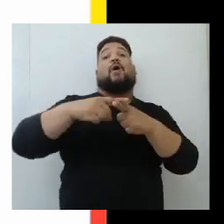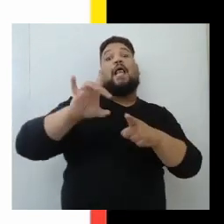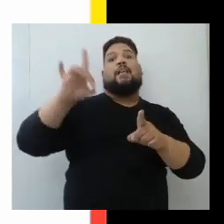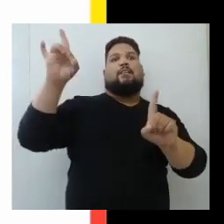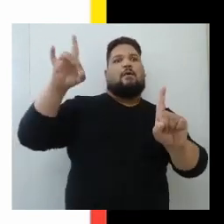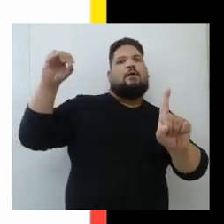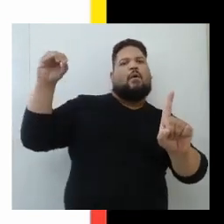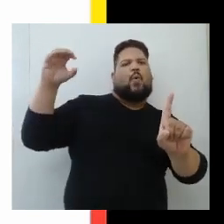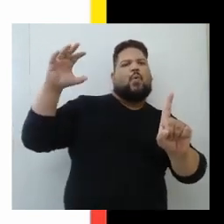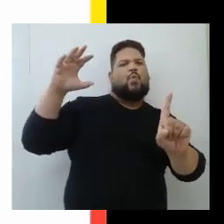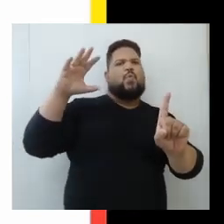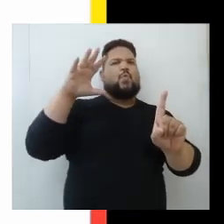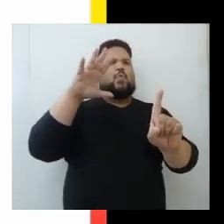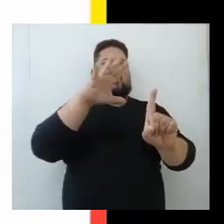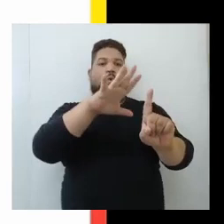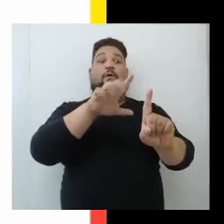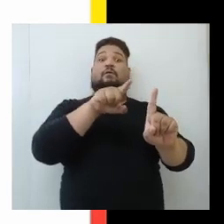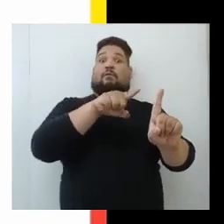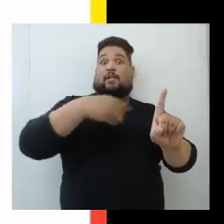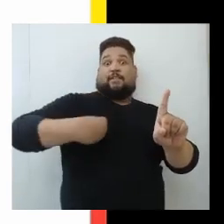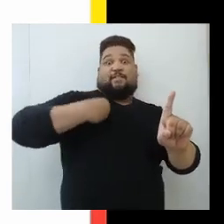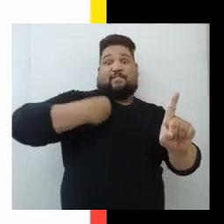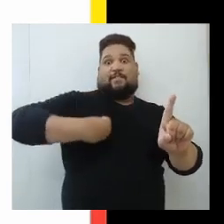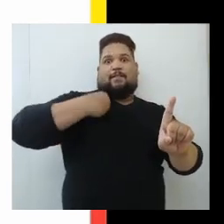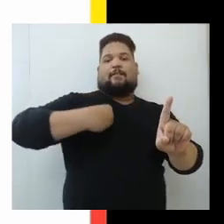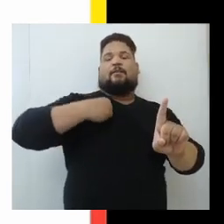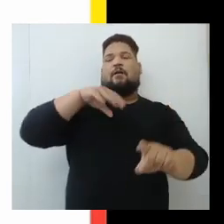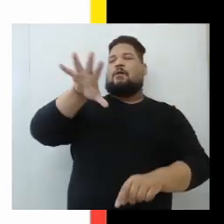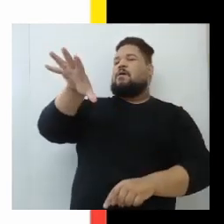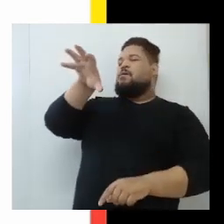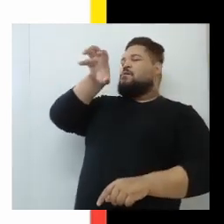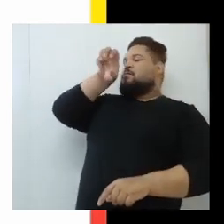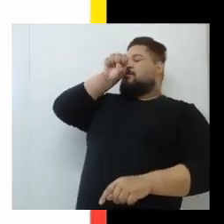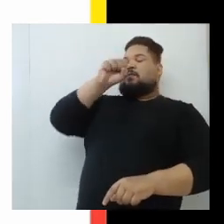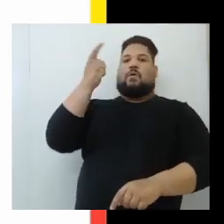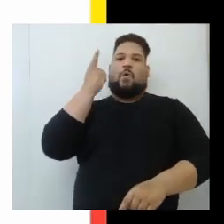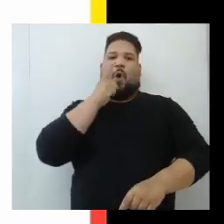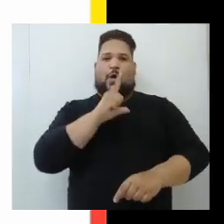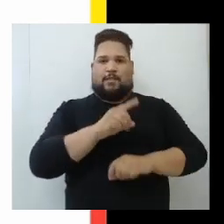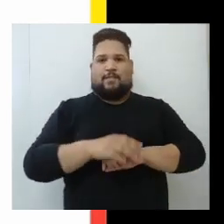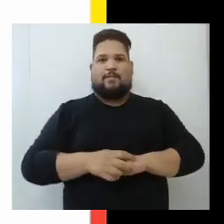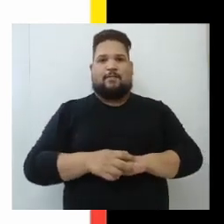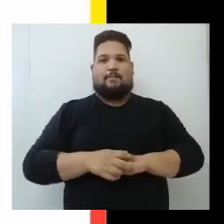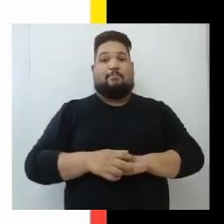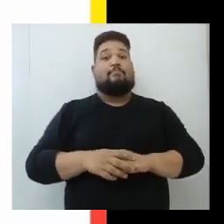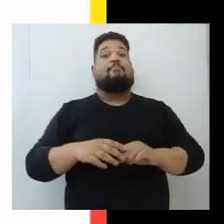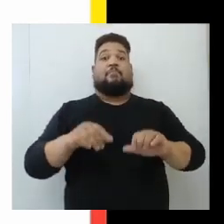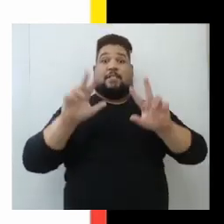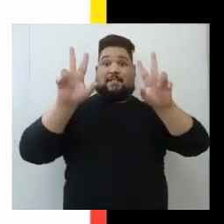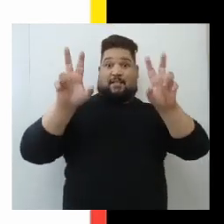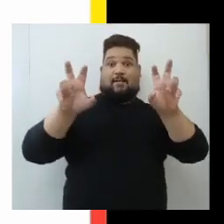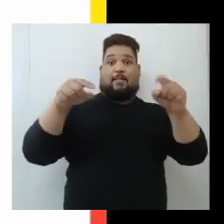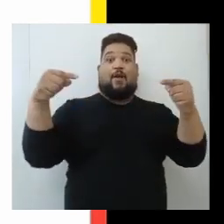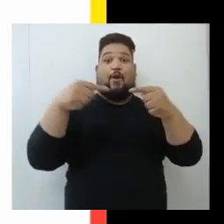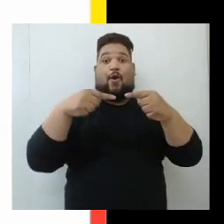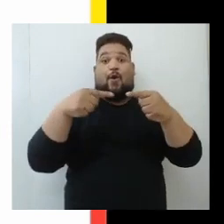o fôlego da vida em suas narinas. Isso a gente está tratando agora da